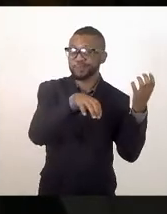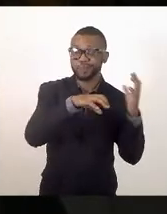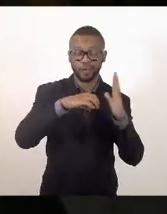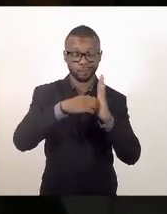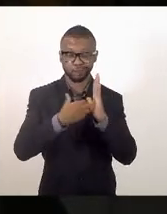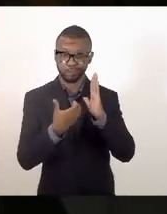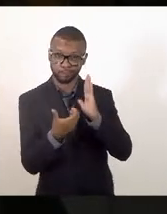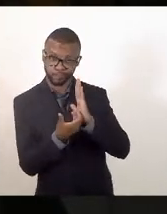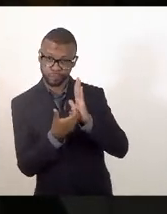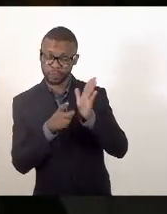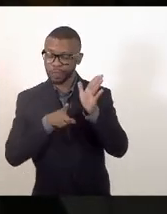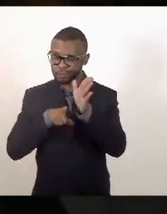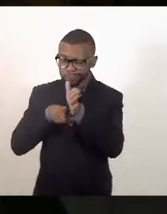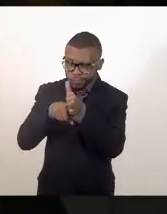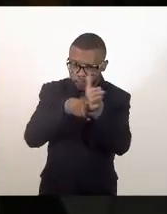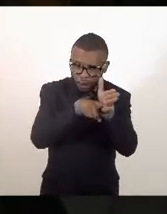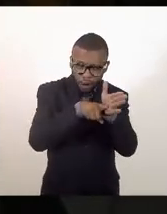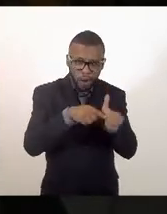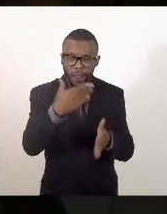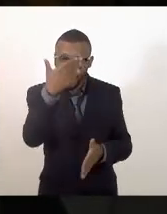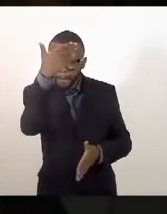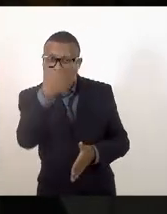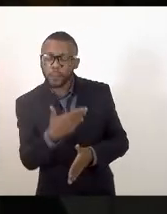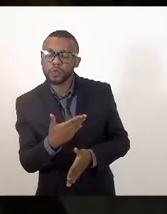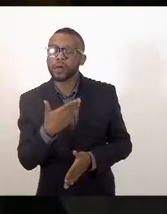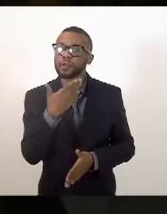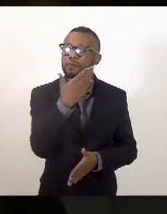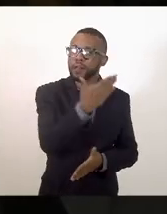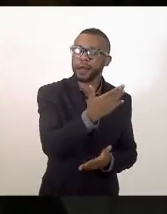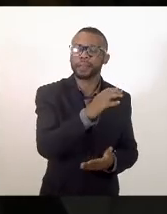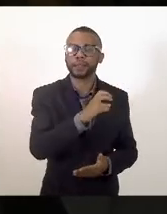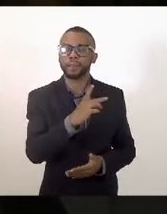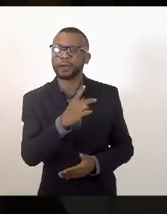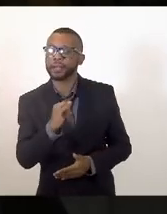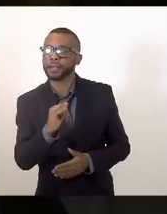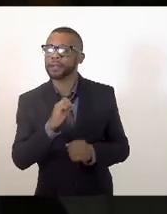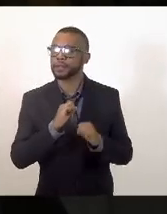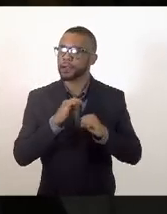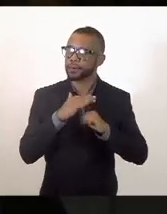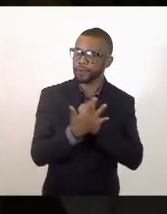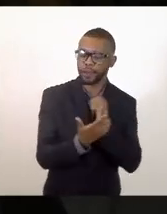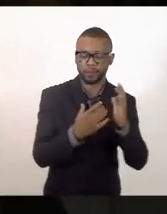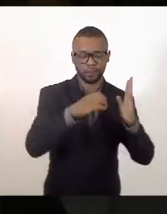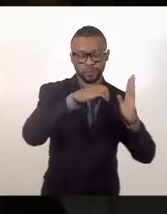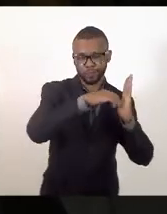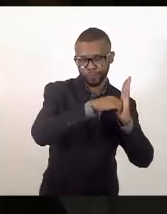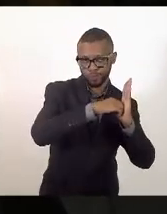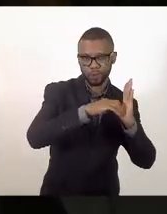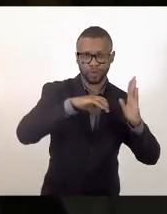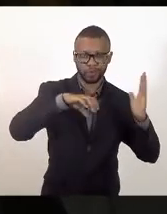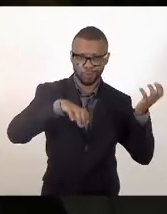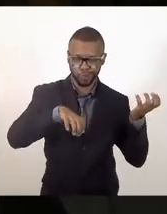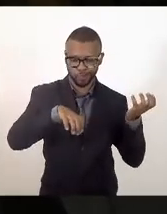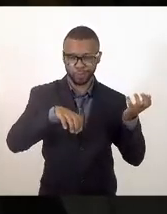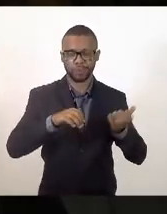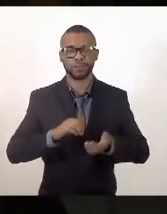e apurado, investigado na CPI da Covid no Congresso Nacional.